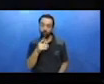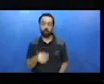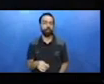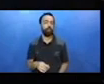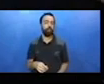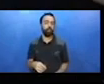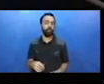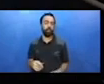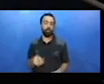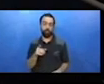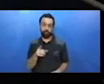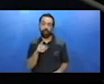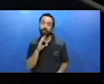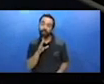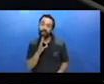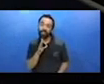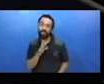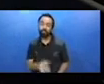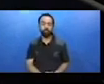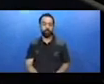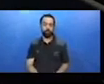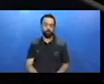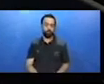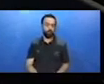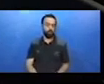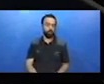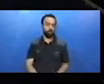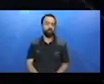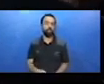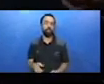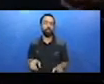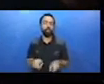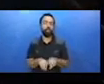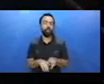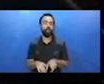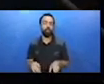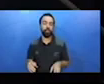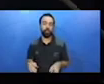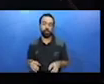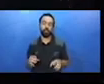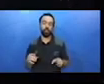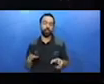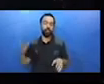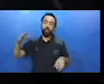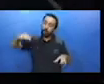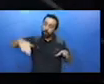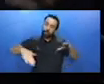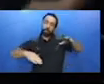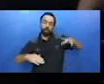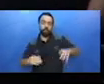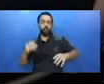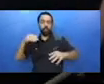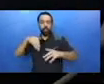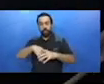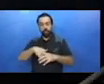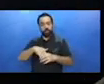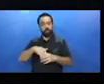maratonas aquáticas, que são aquelas natações, né, aquelas competições de natação feitas em mar aberto, né, e distâncias um pouquinho